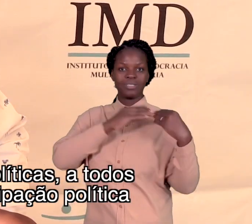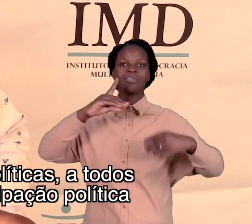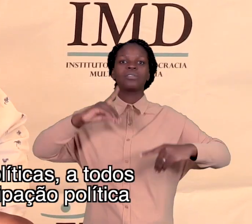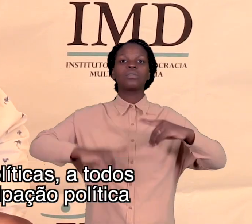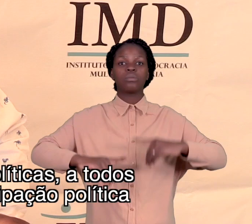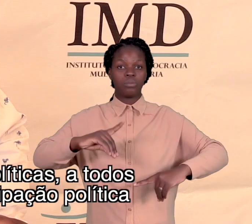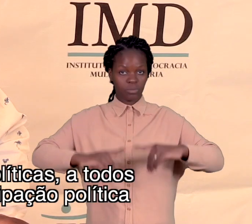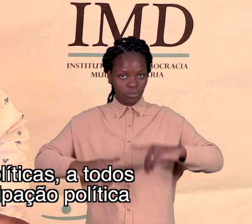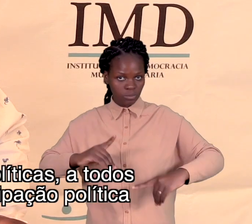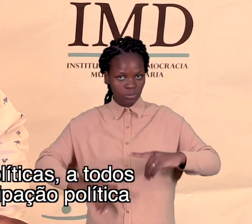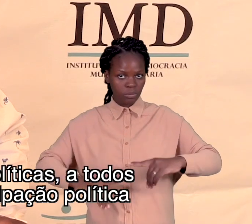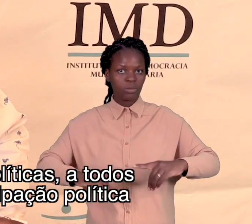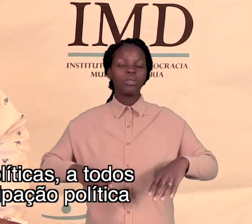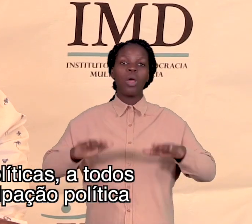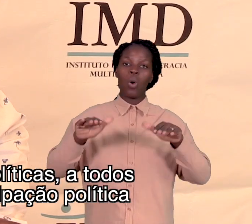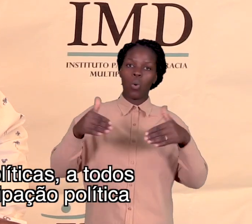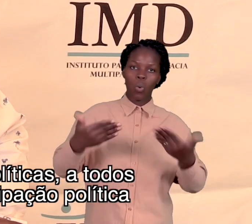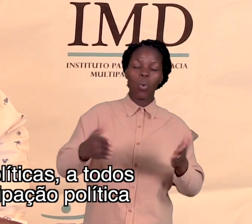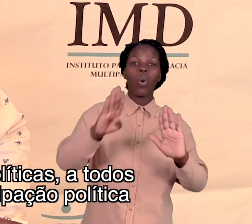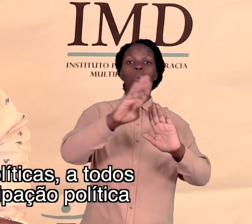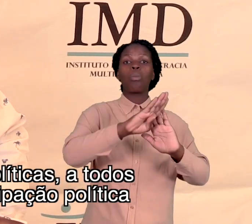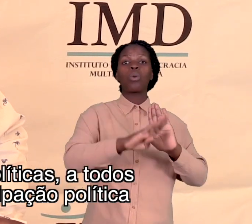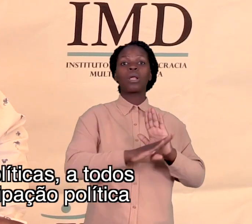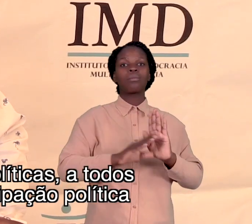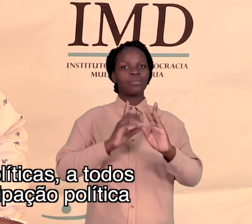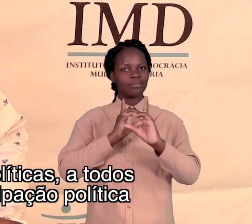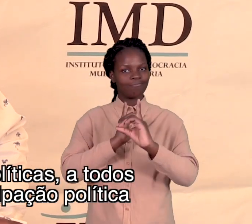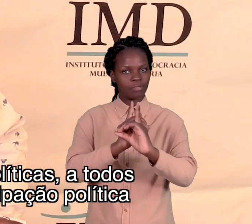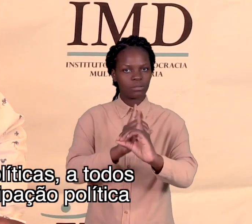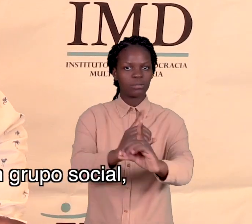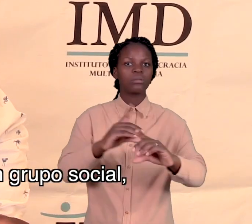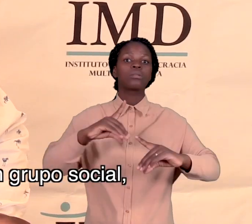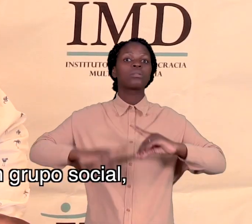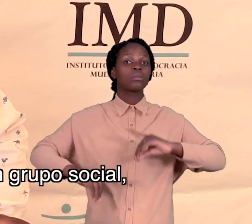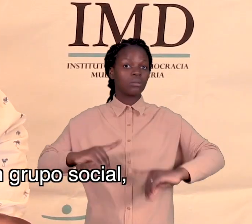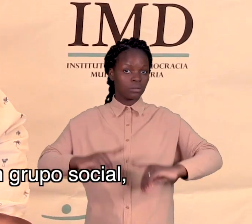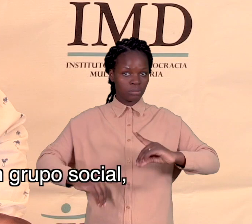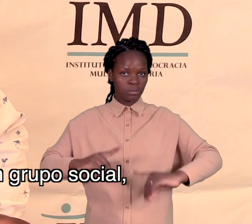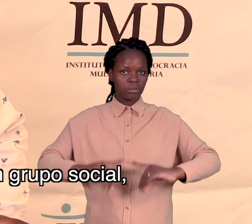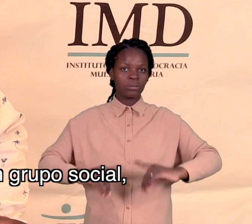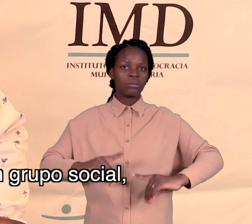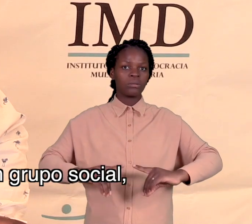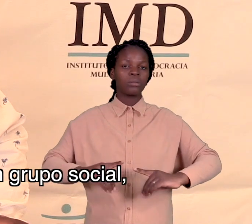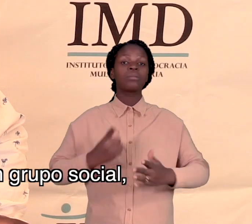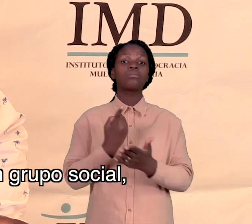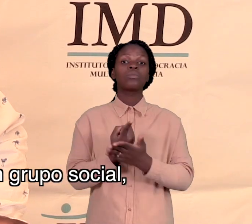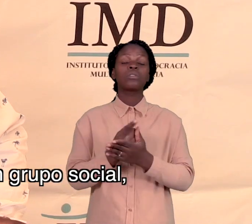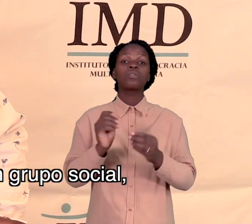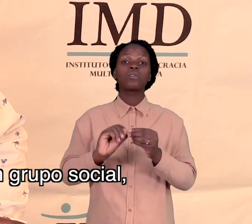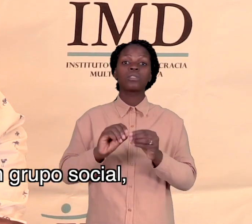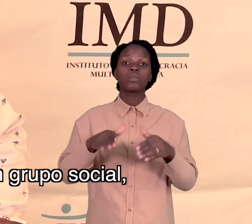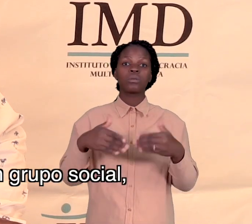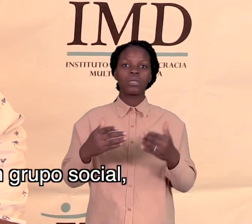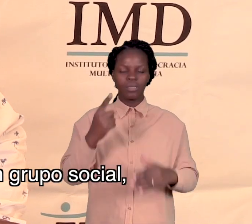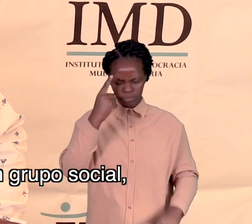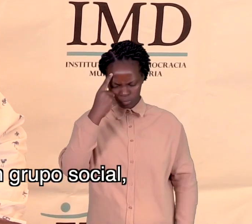políticas, a todos os fazedores de programas de participação política, no sentido de